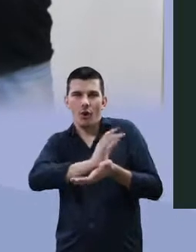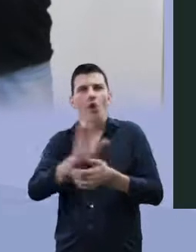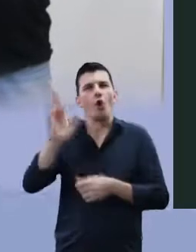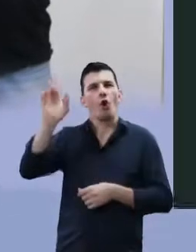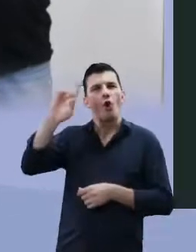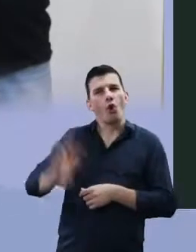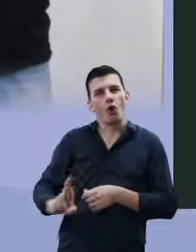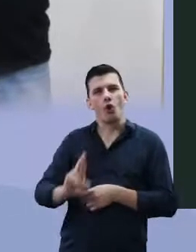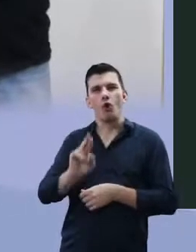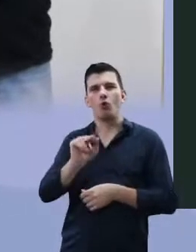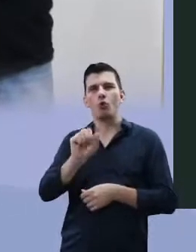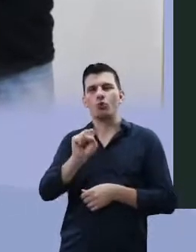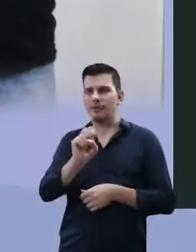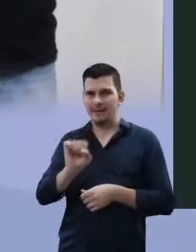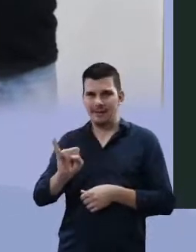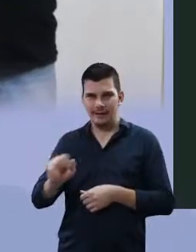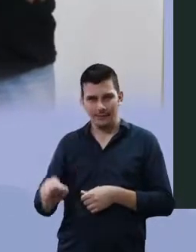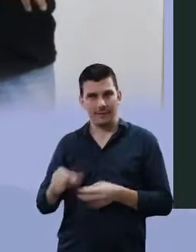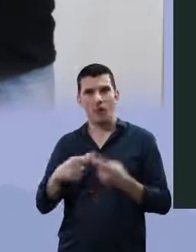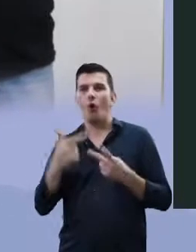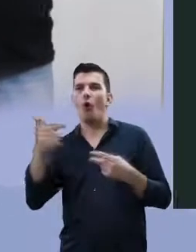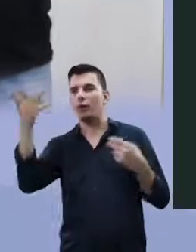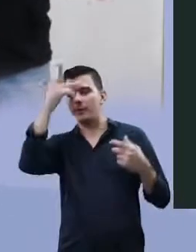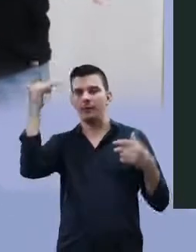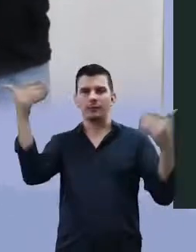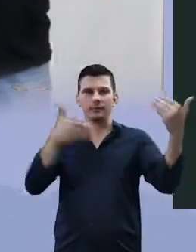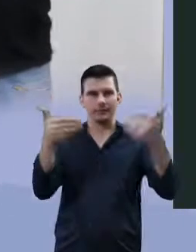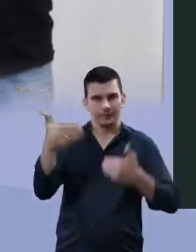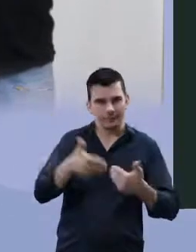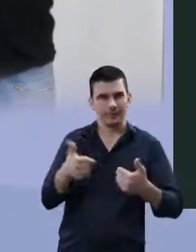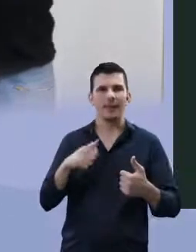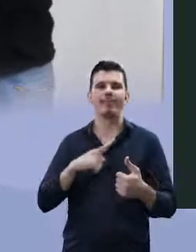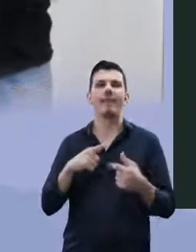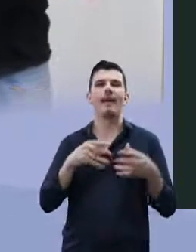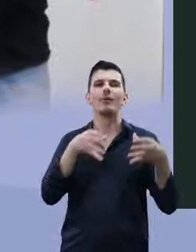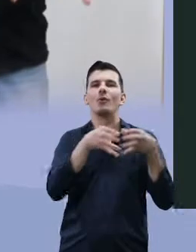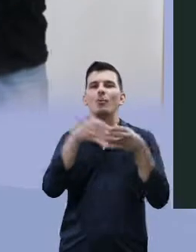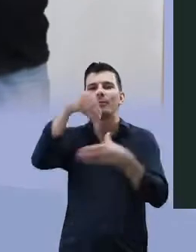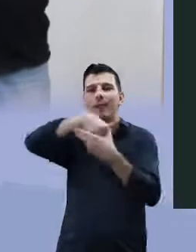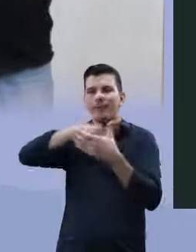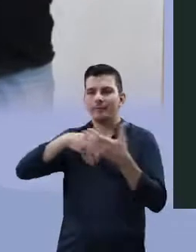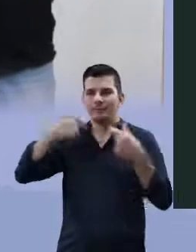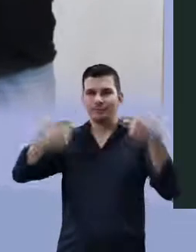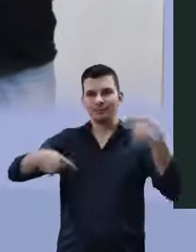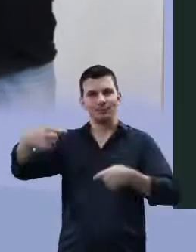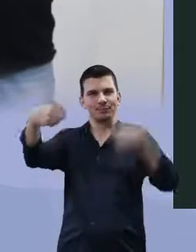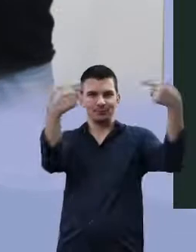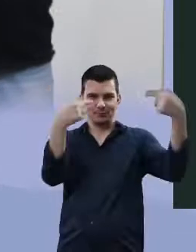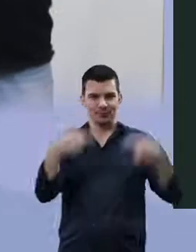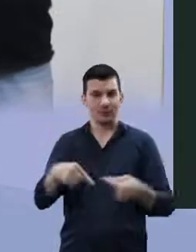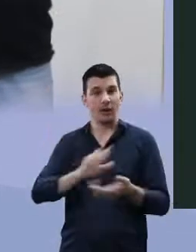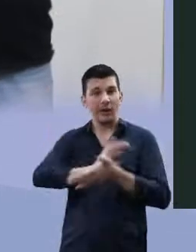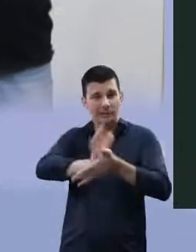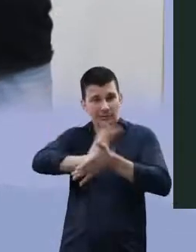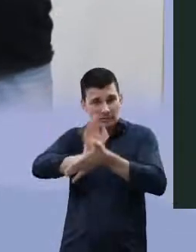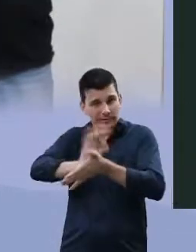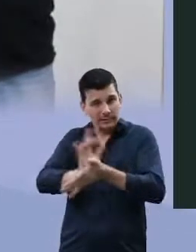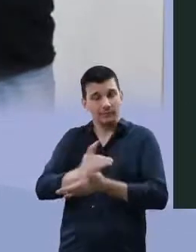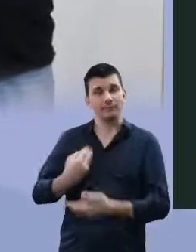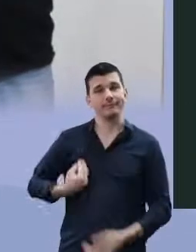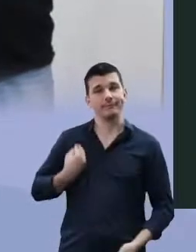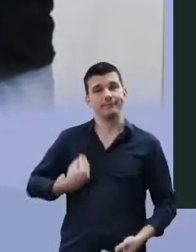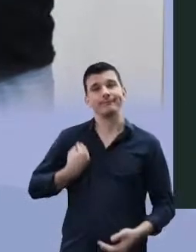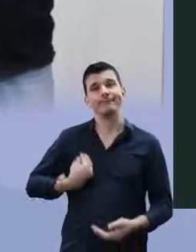dos russos contra os não russos, dos europeus ocidentais contra os europeus orientais. Então, o racismo está